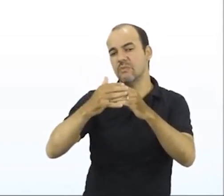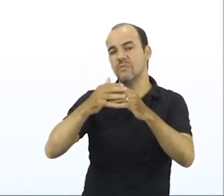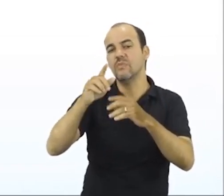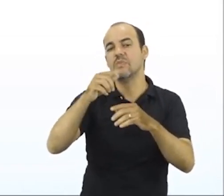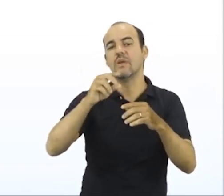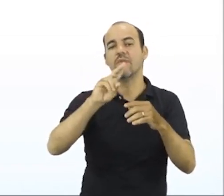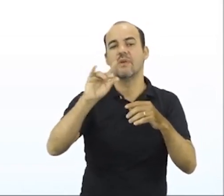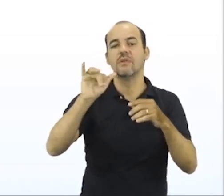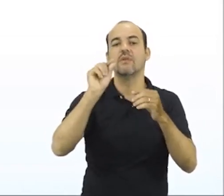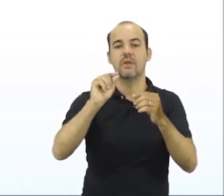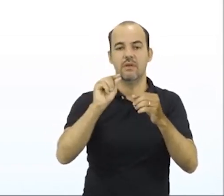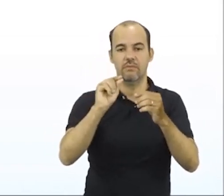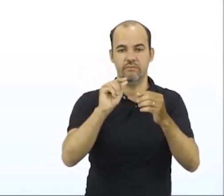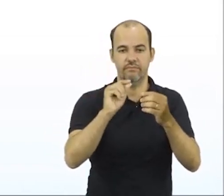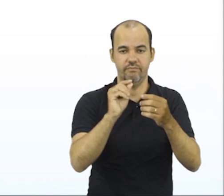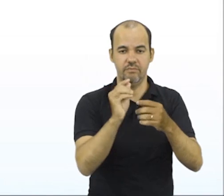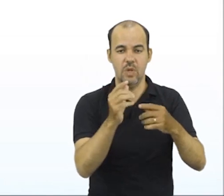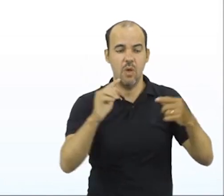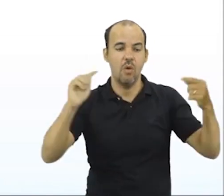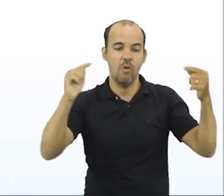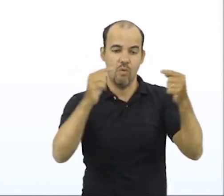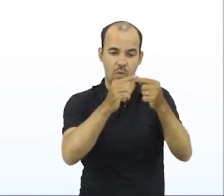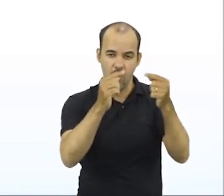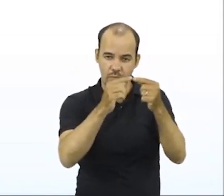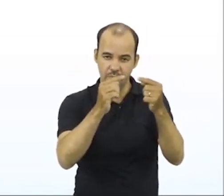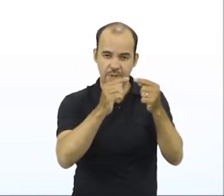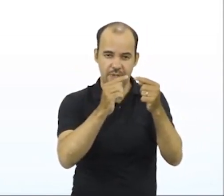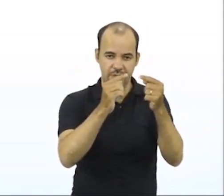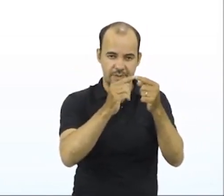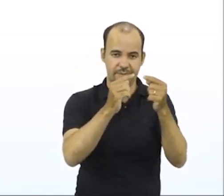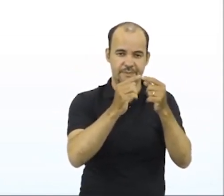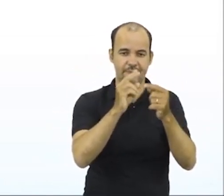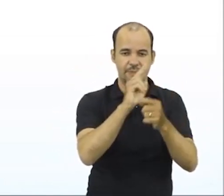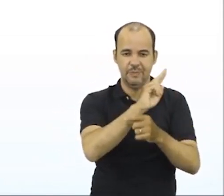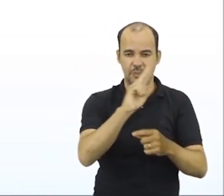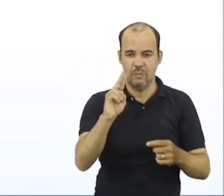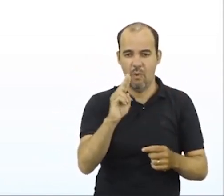favor do gradiente de concentração.